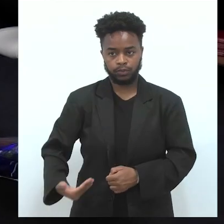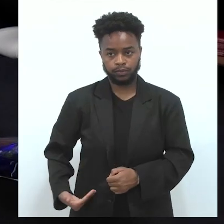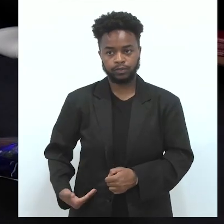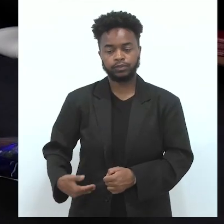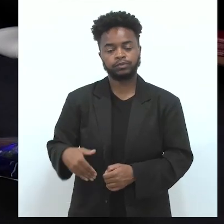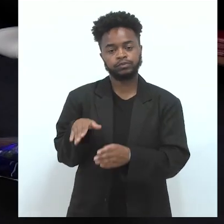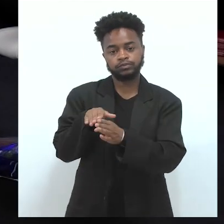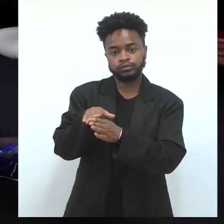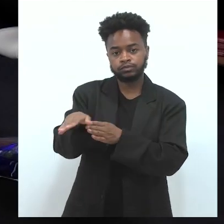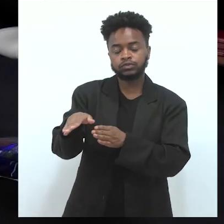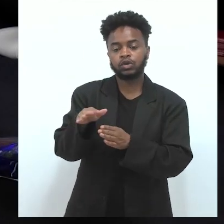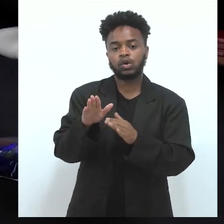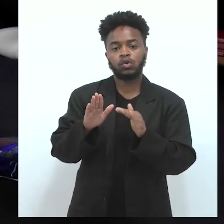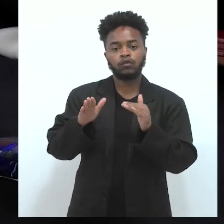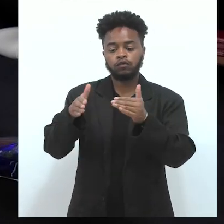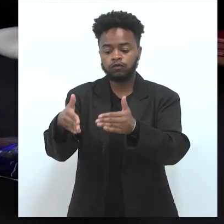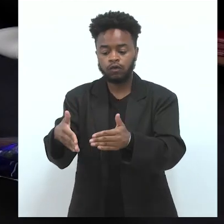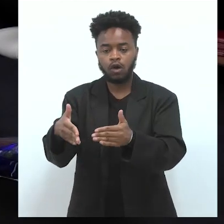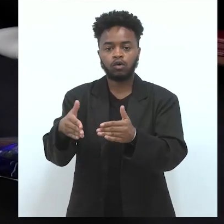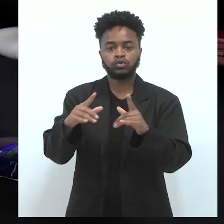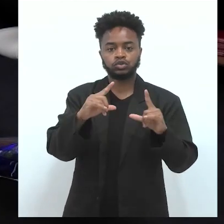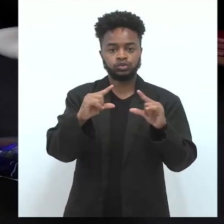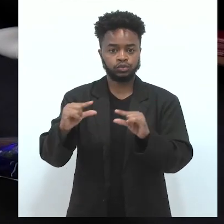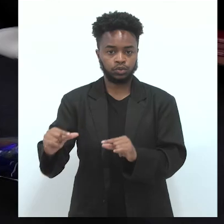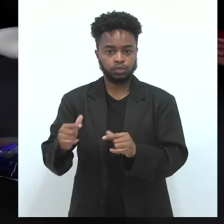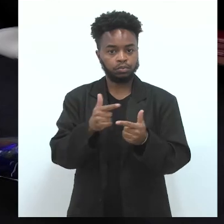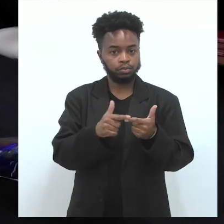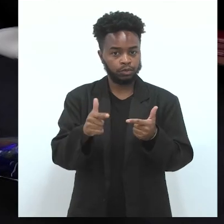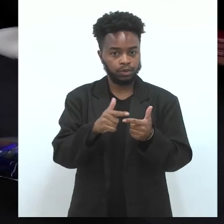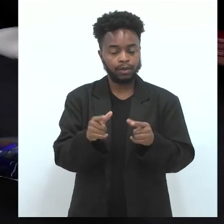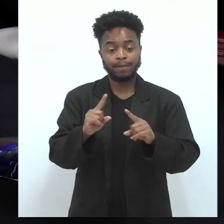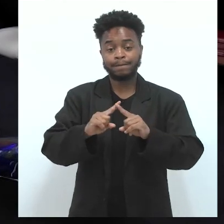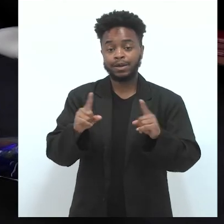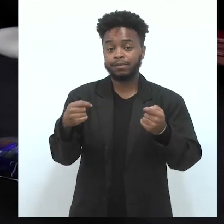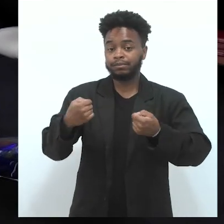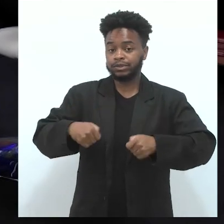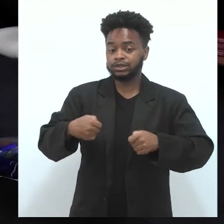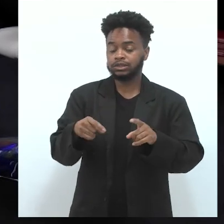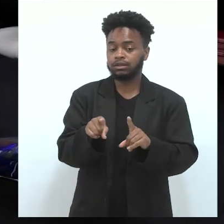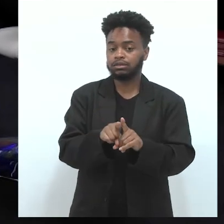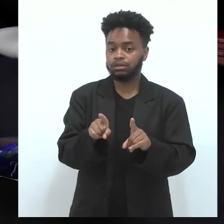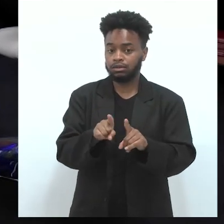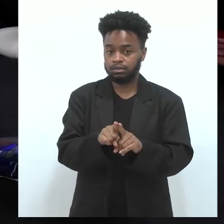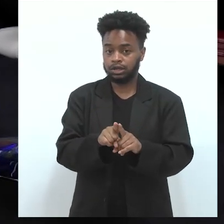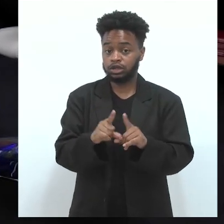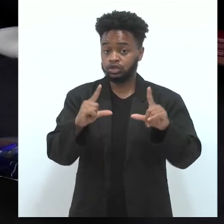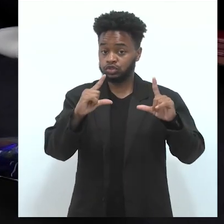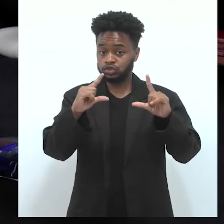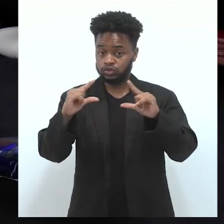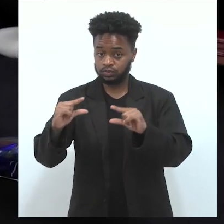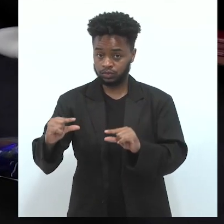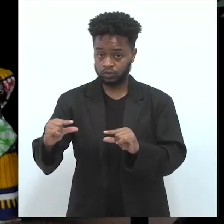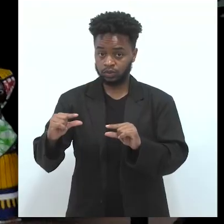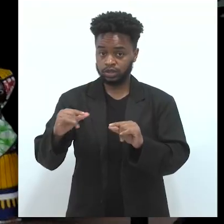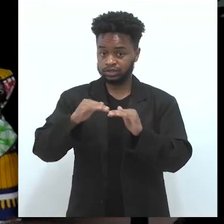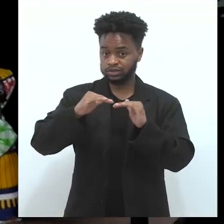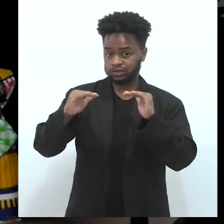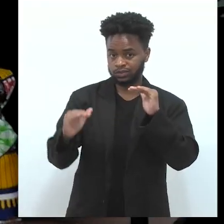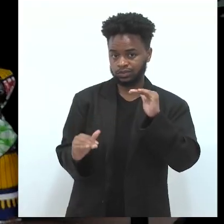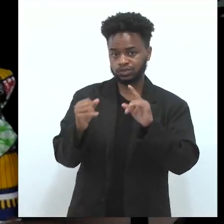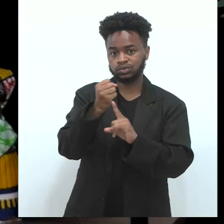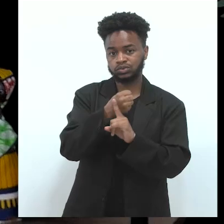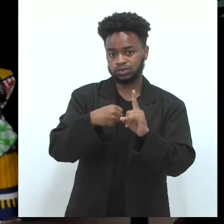mesmo direcionadas à adaptação e mitigação, como o Jacinto falou, mas nós precisamos também diminuir